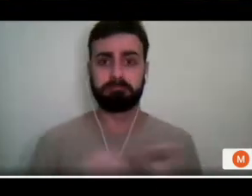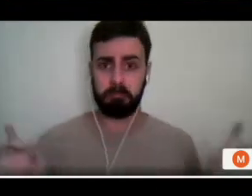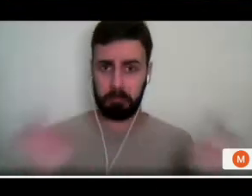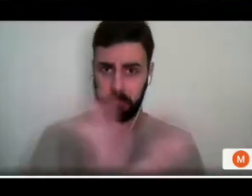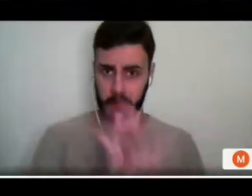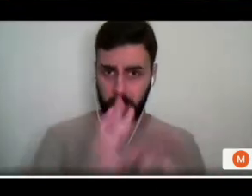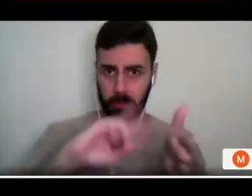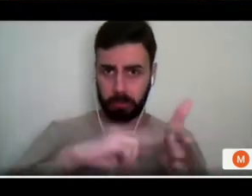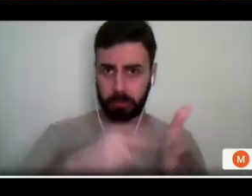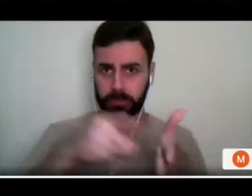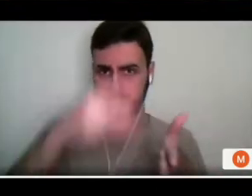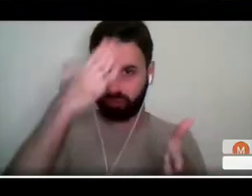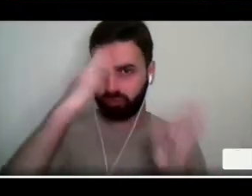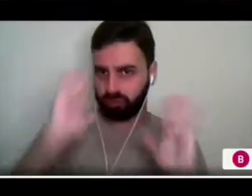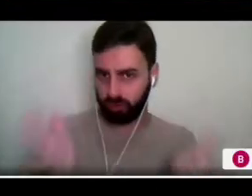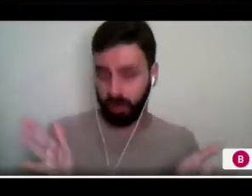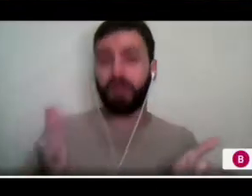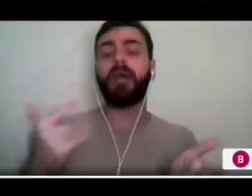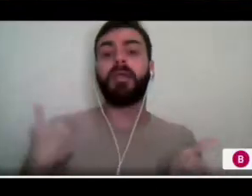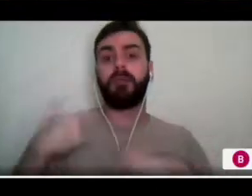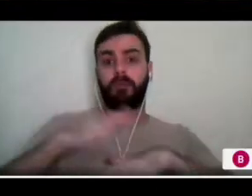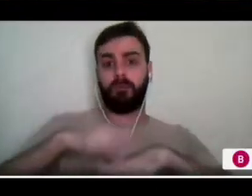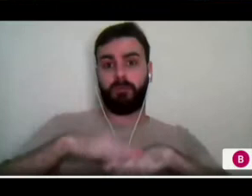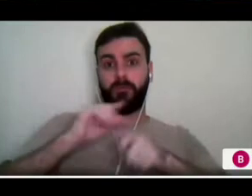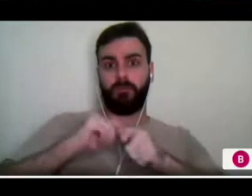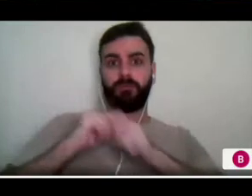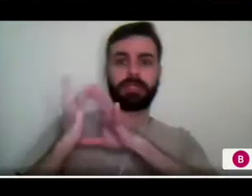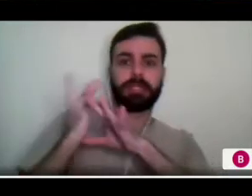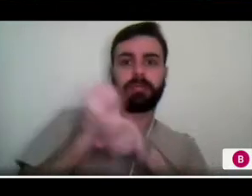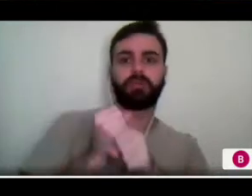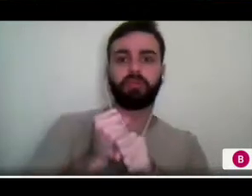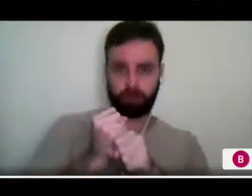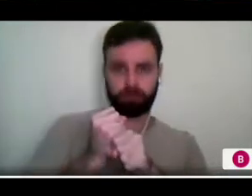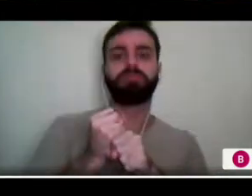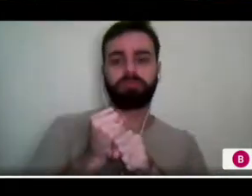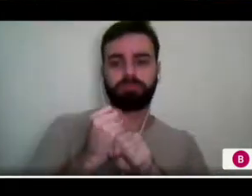E aí eu fiz um resumo